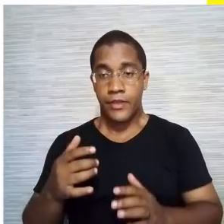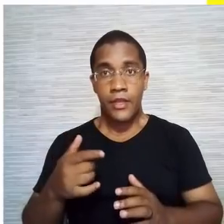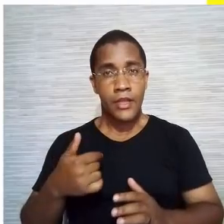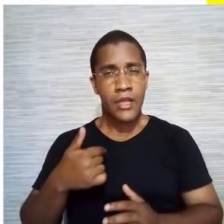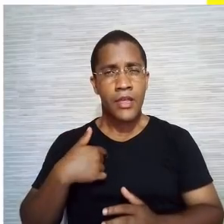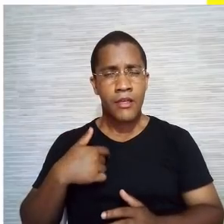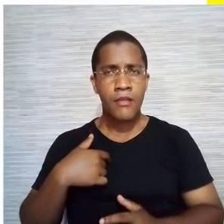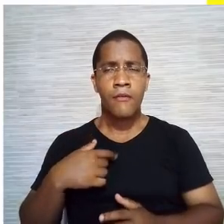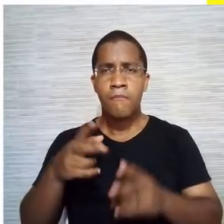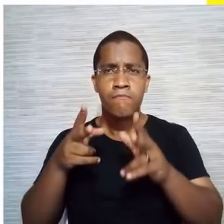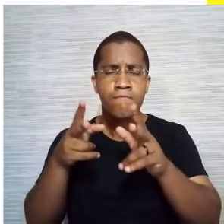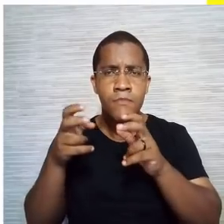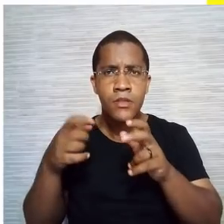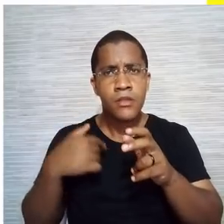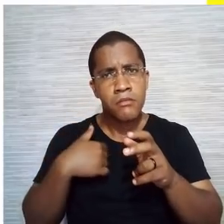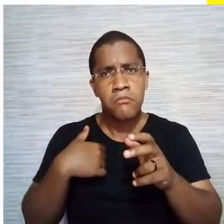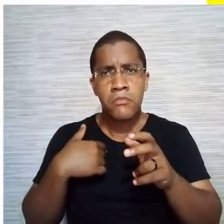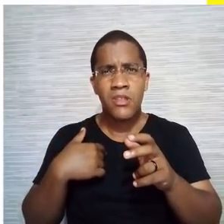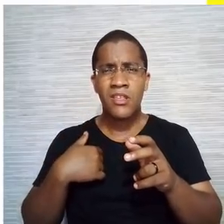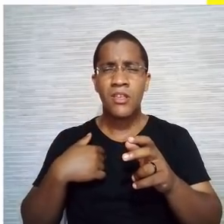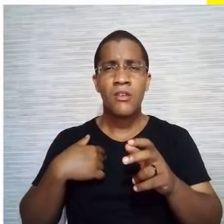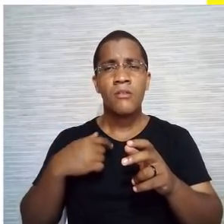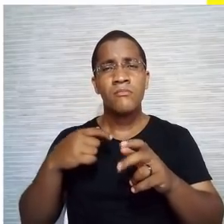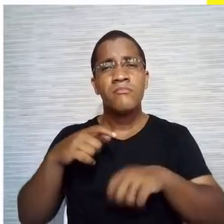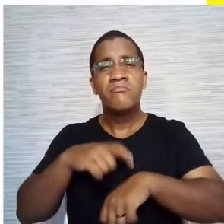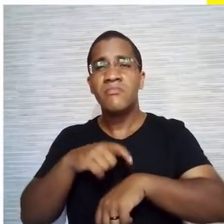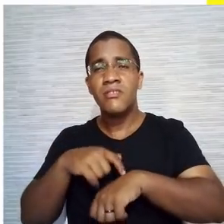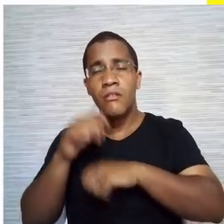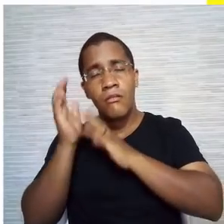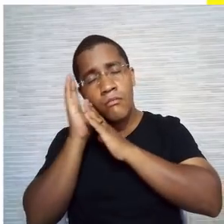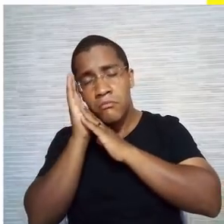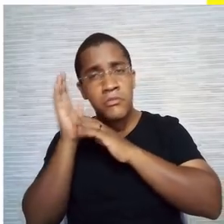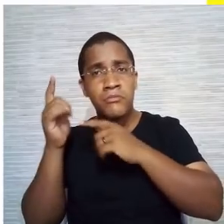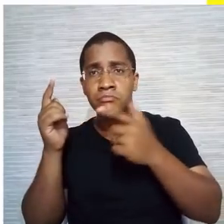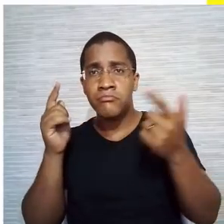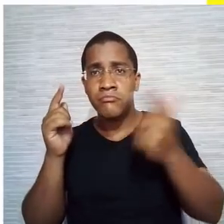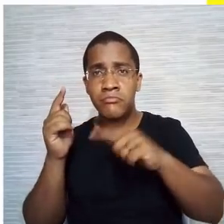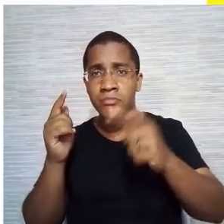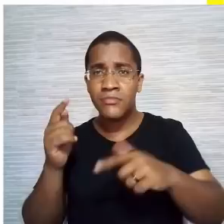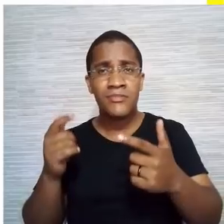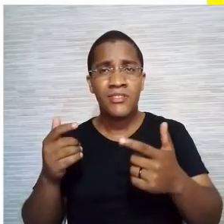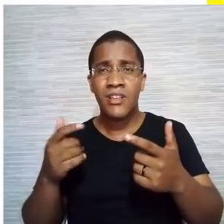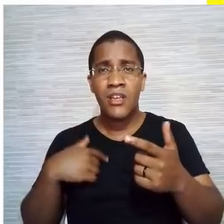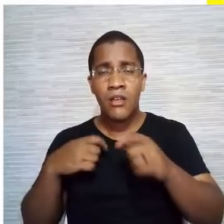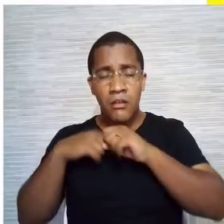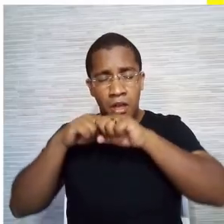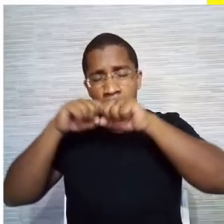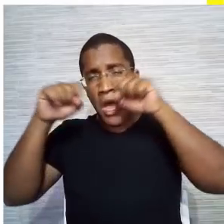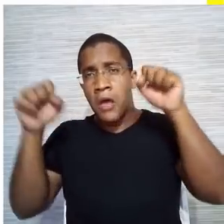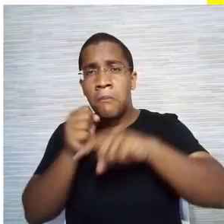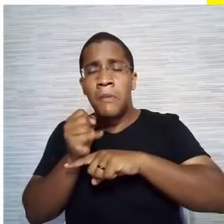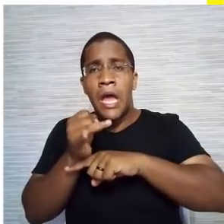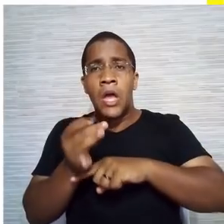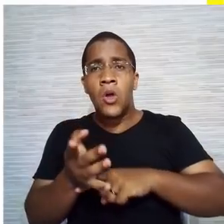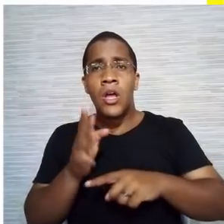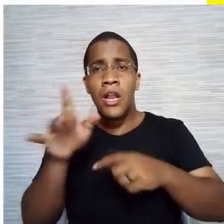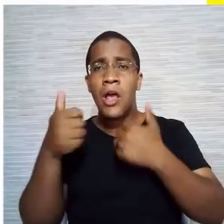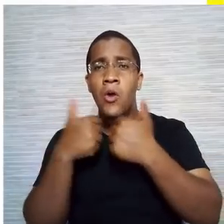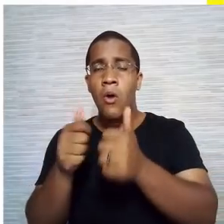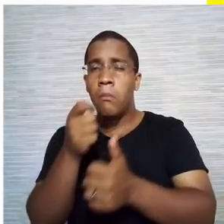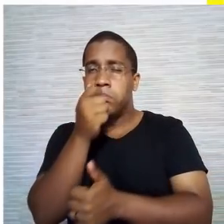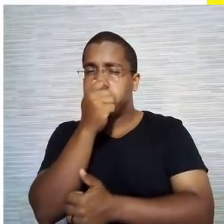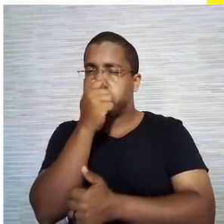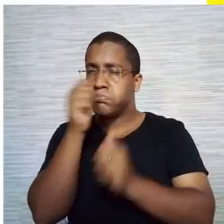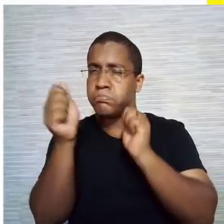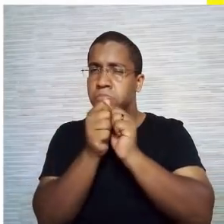mesma, mal tenho tempo de dormir. Levanto de madrugada para pegar aqueles ônibus lotados. Trabalho o